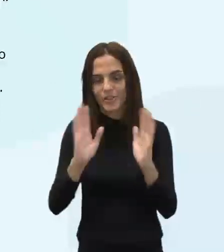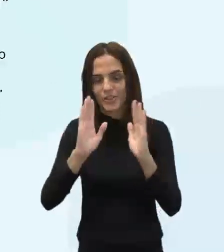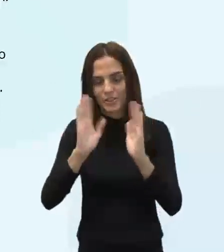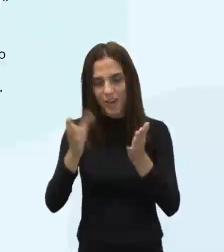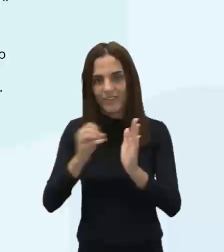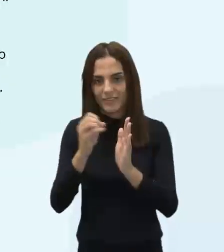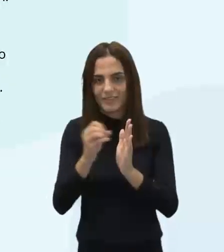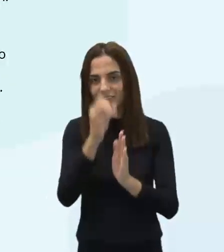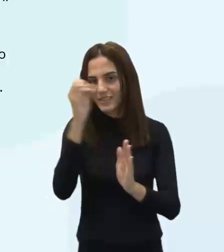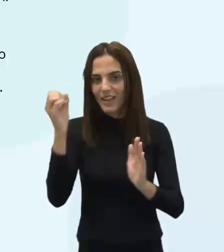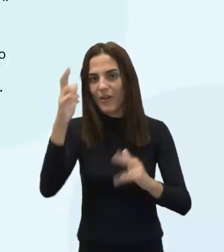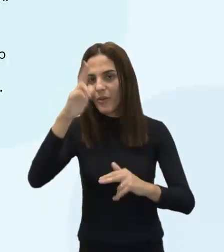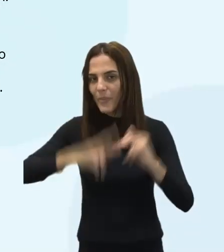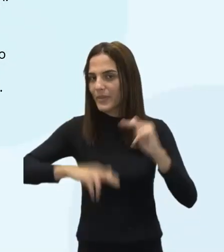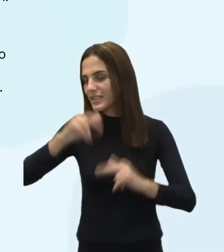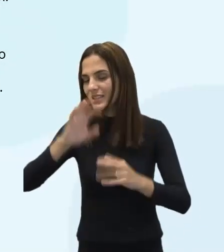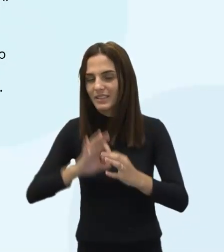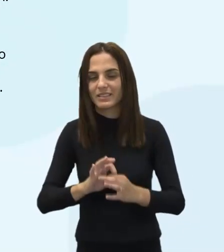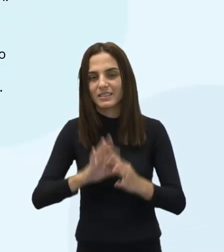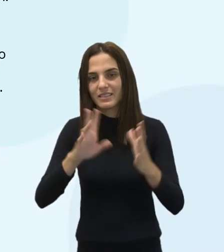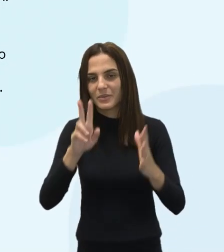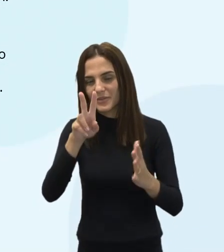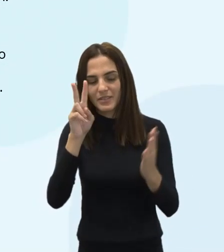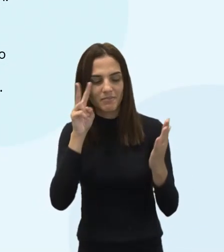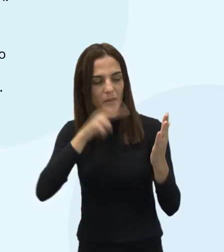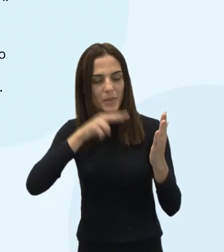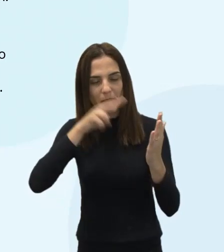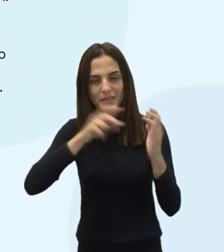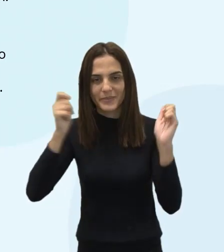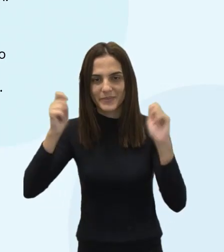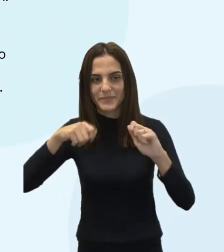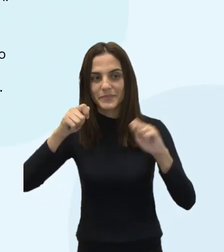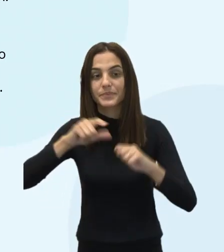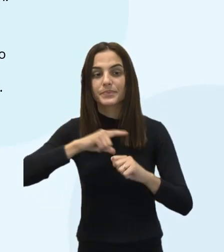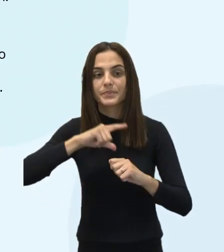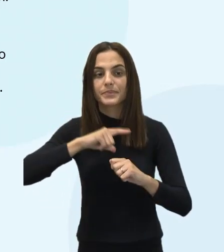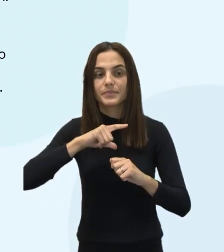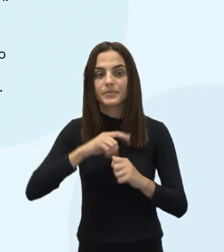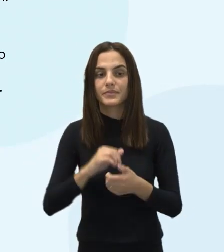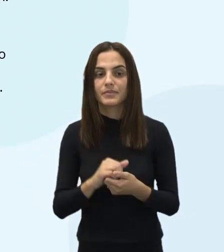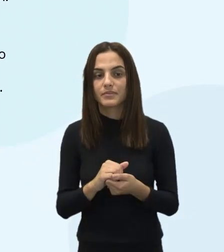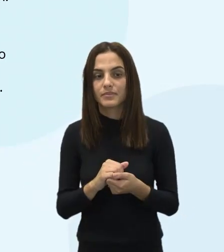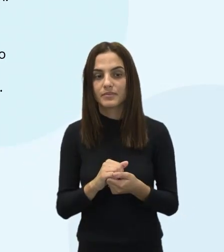com esse material já para vocês poderem consultar. Temos aí